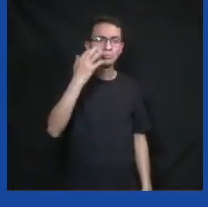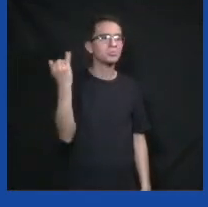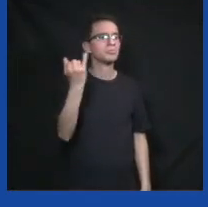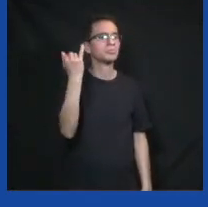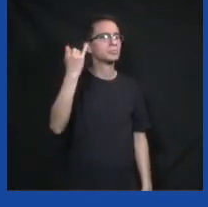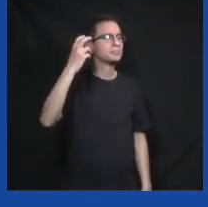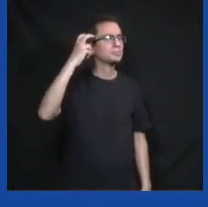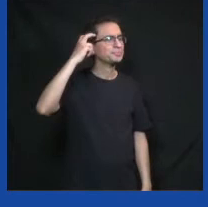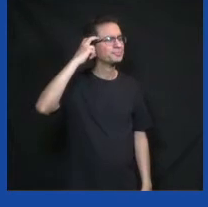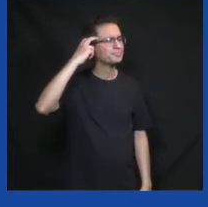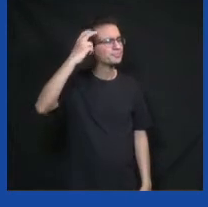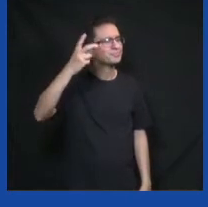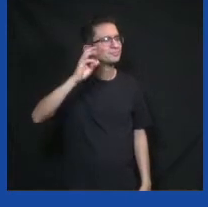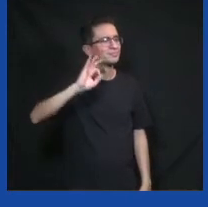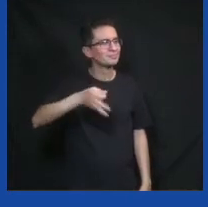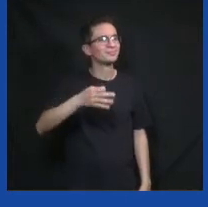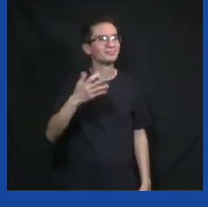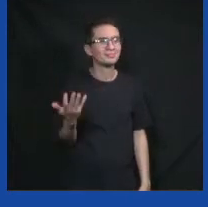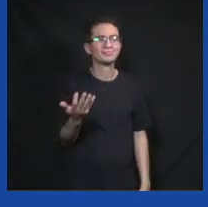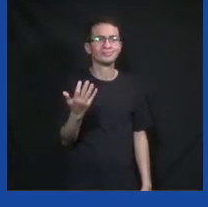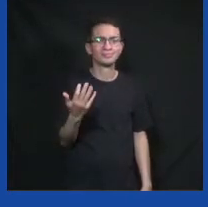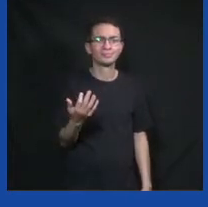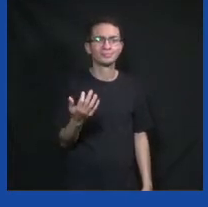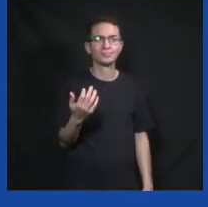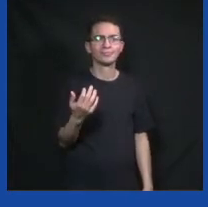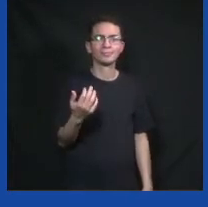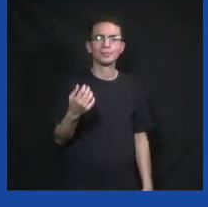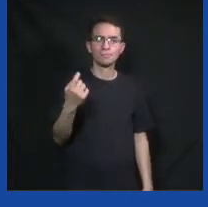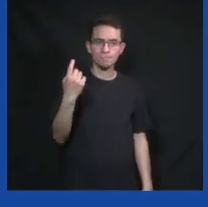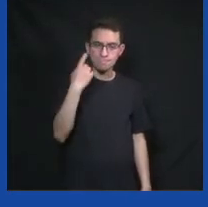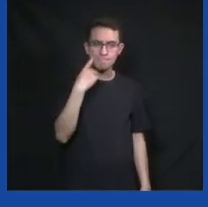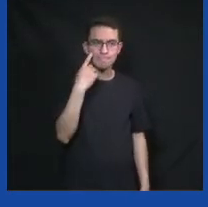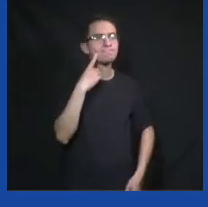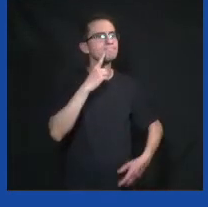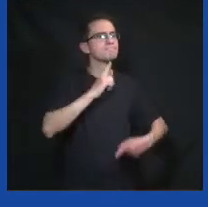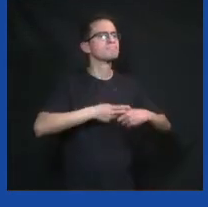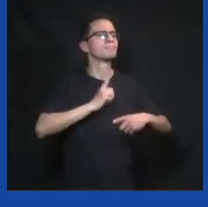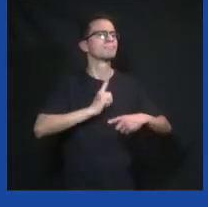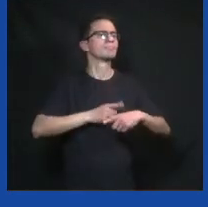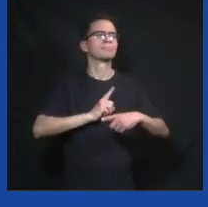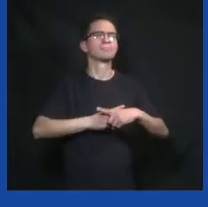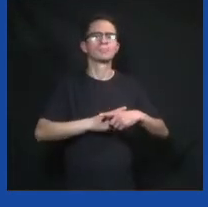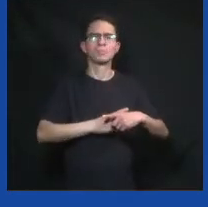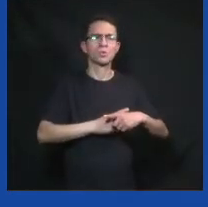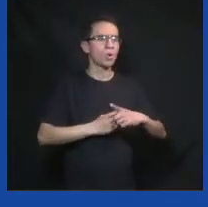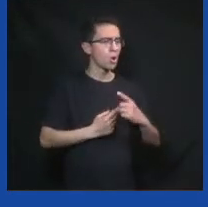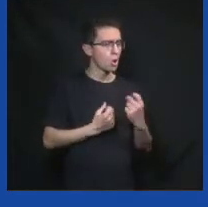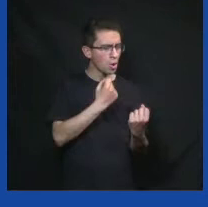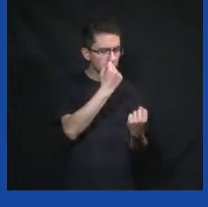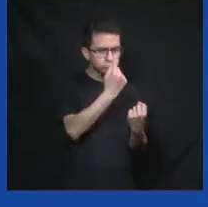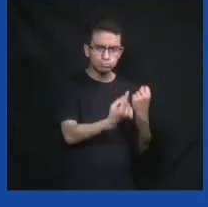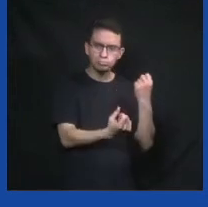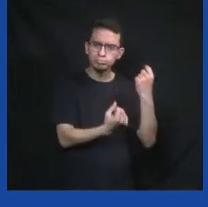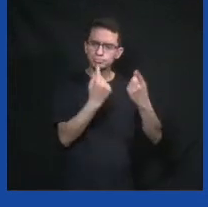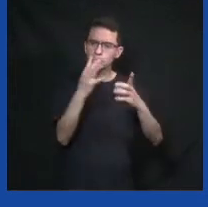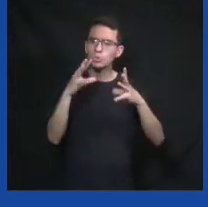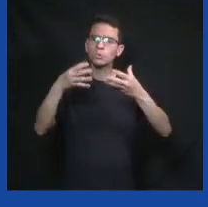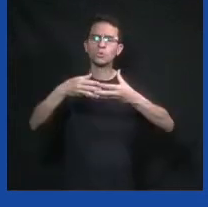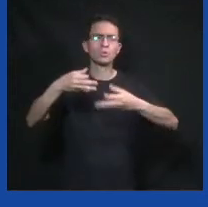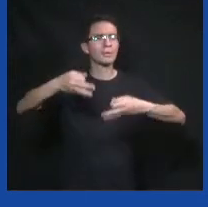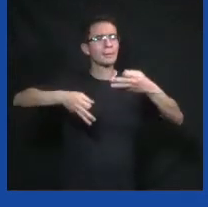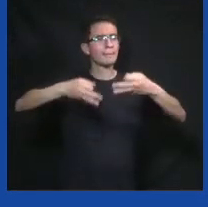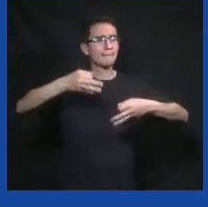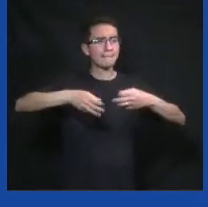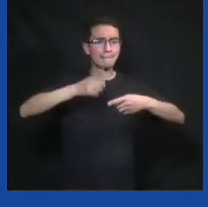tem, por vezes, isso está deixando de acontecer, mas por vezes tem um outro membro do Judiciário, do Ministério Público,